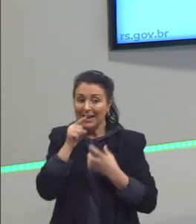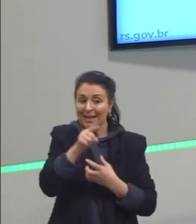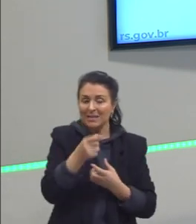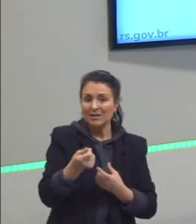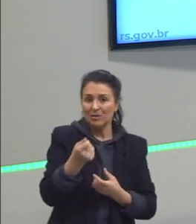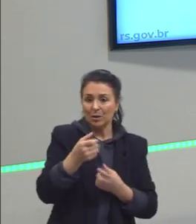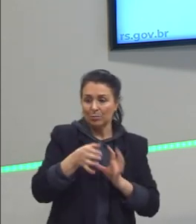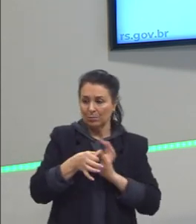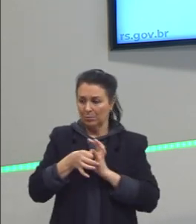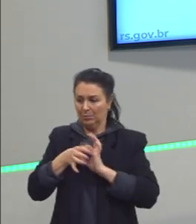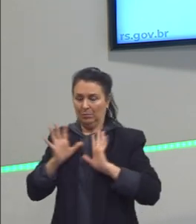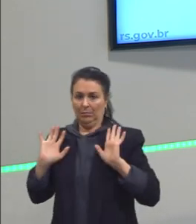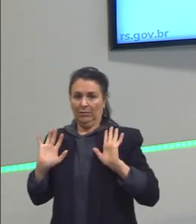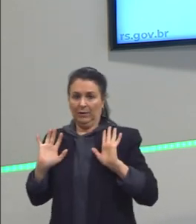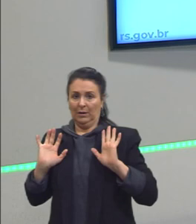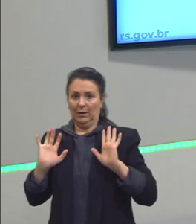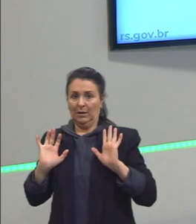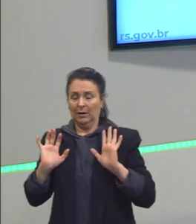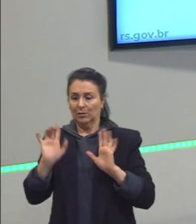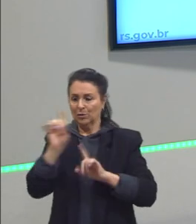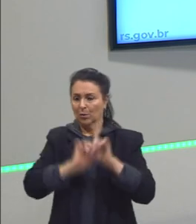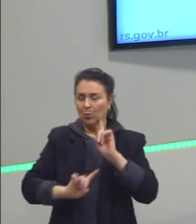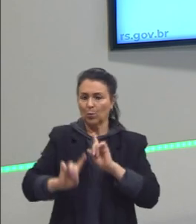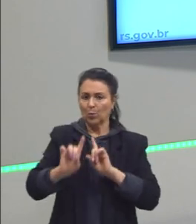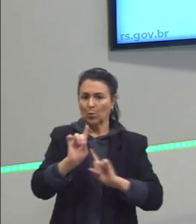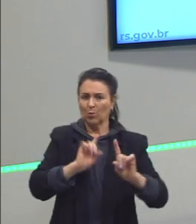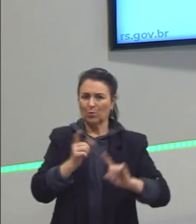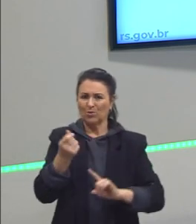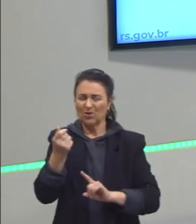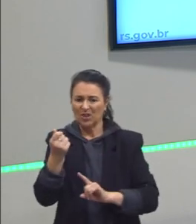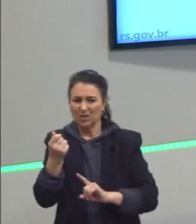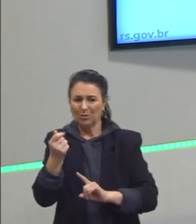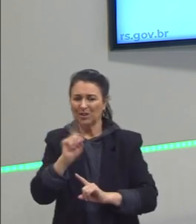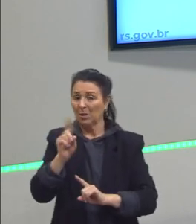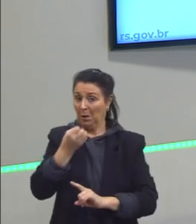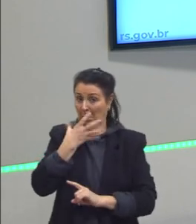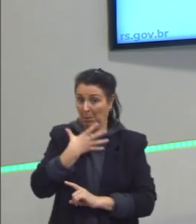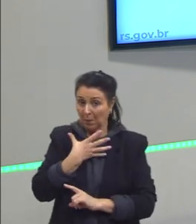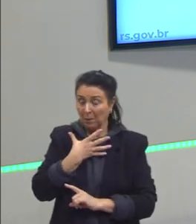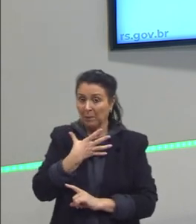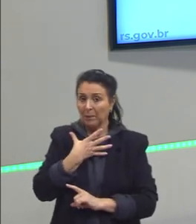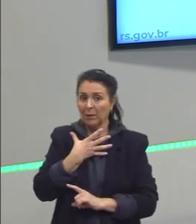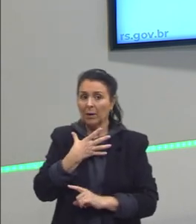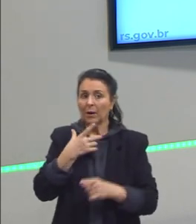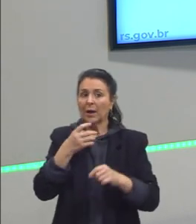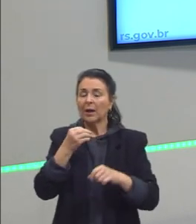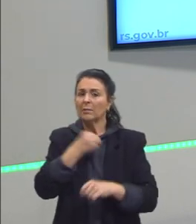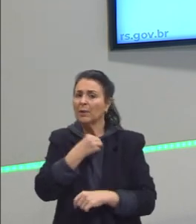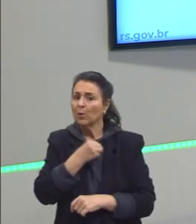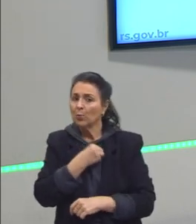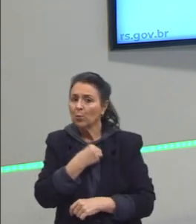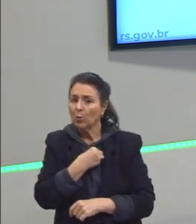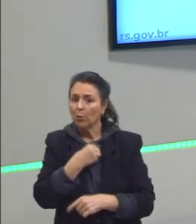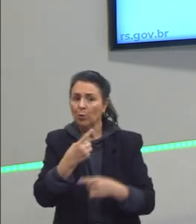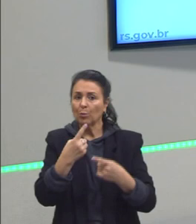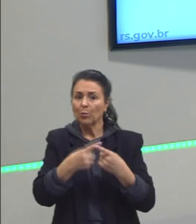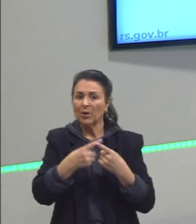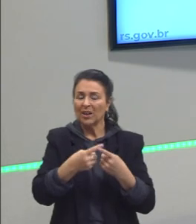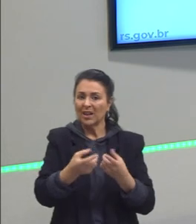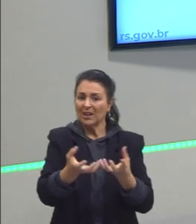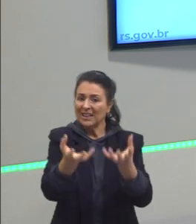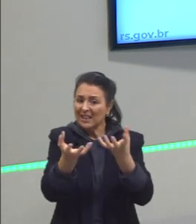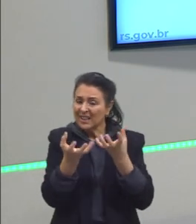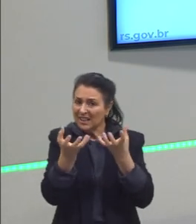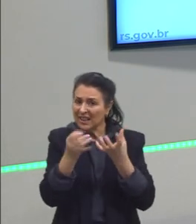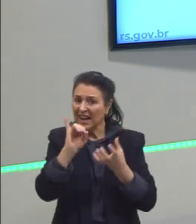se livrar de algum dinheiro que não era o dinheiro sujo digamos assim ele pegou por quem o dele foi